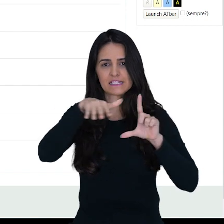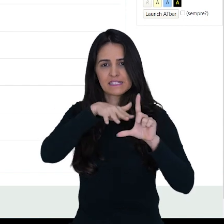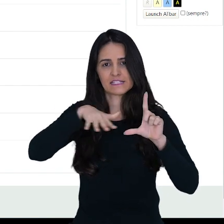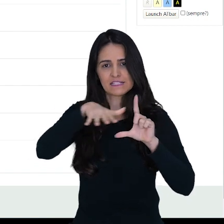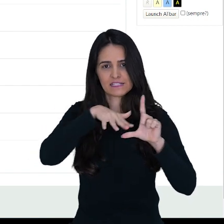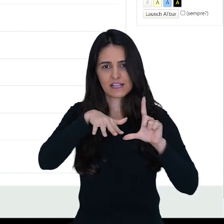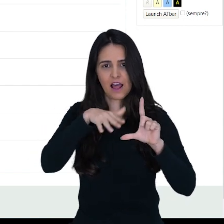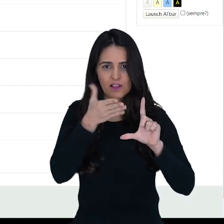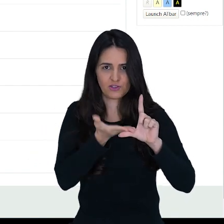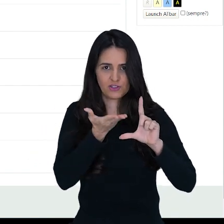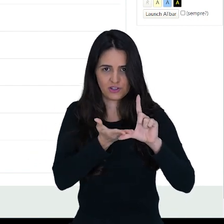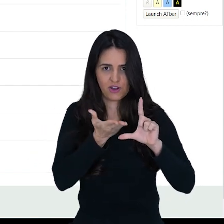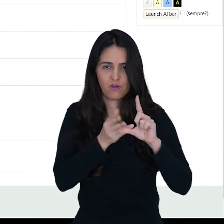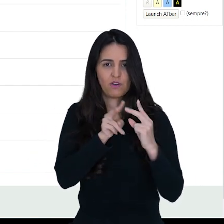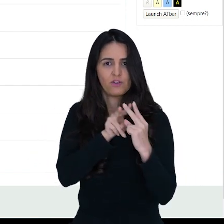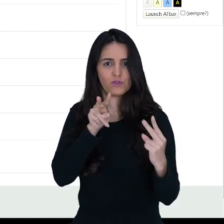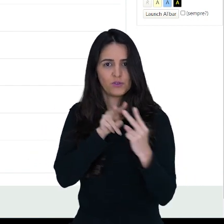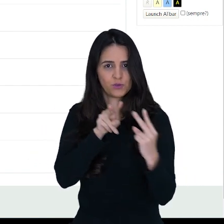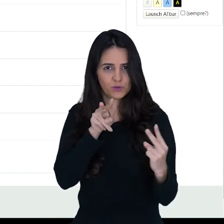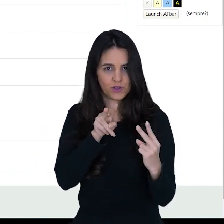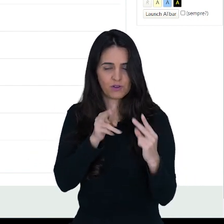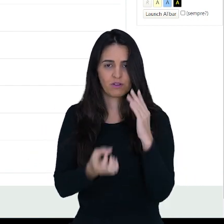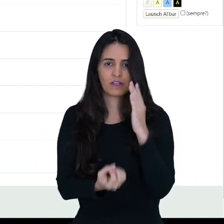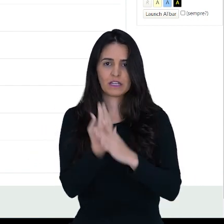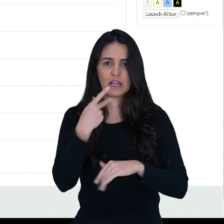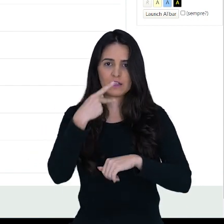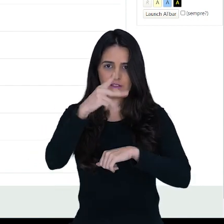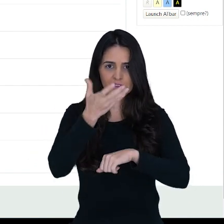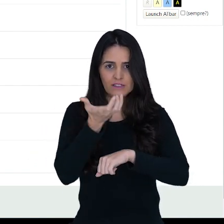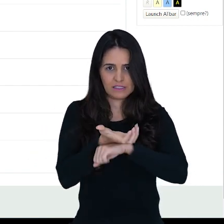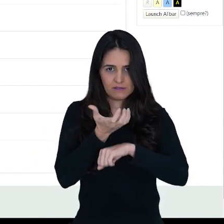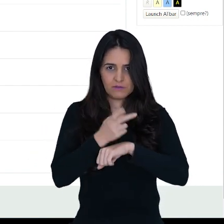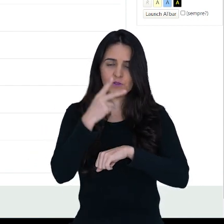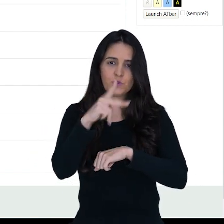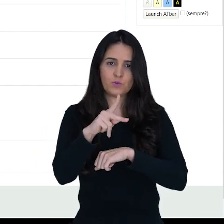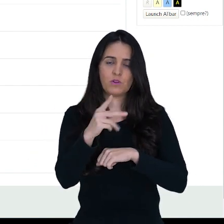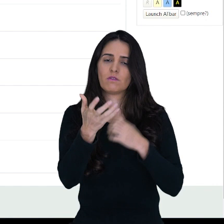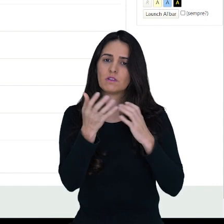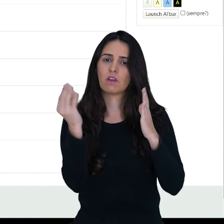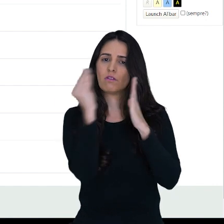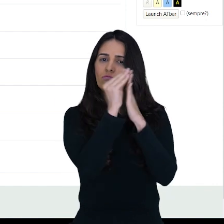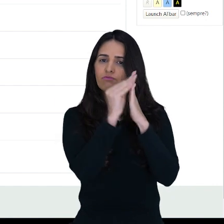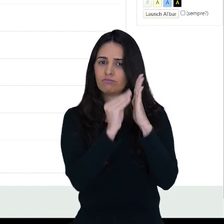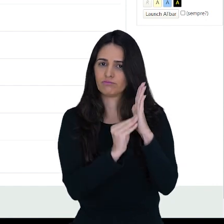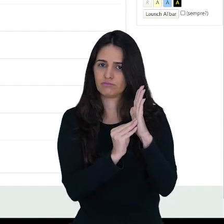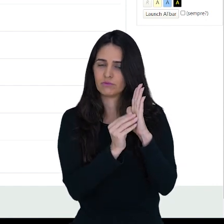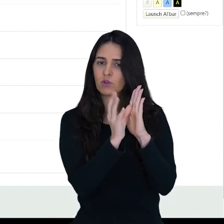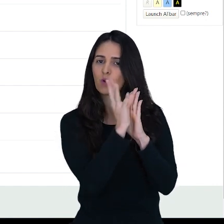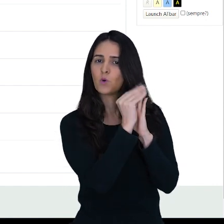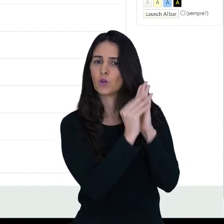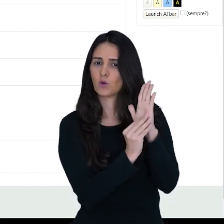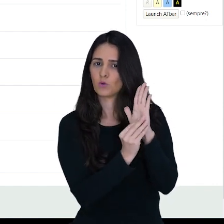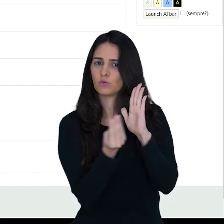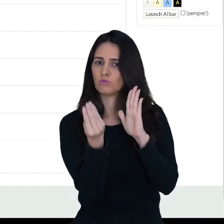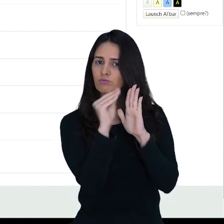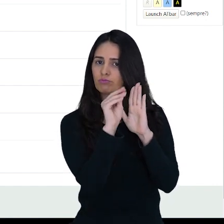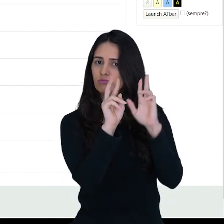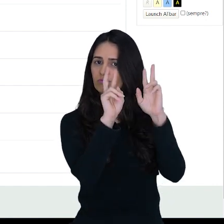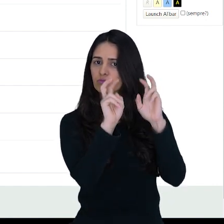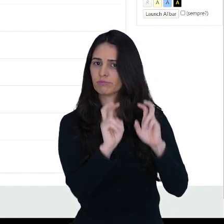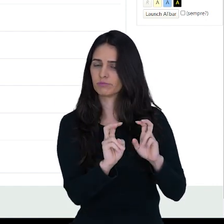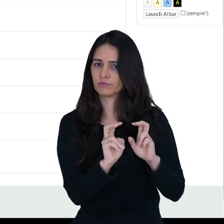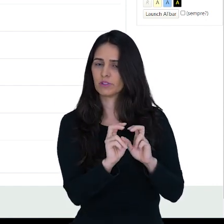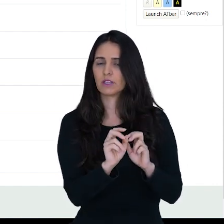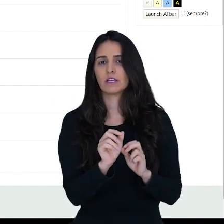que foi criada para você e que você quer colocar conteúdo vamos dizer que você já